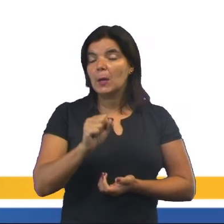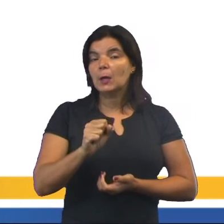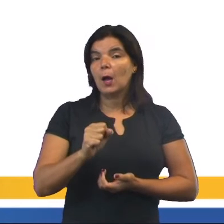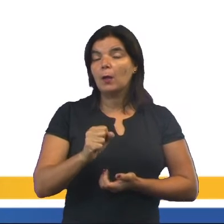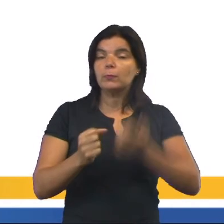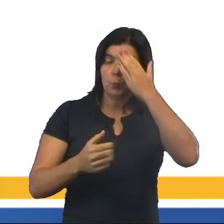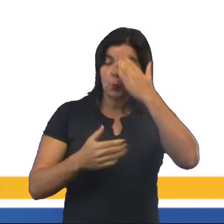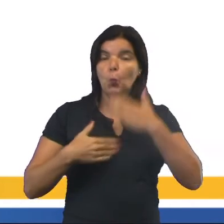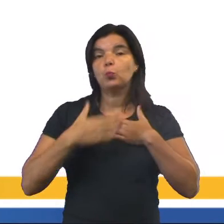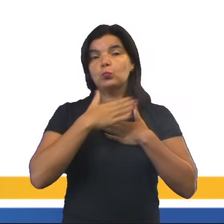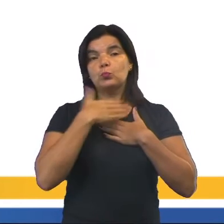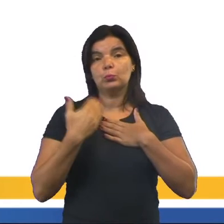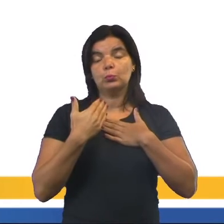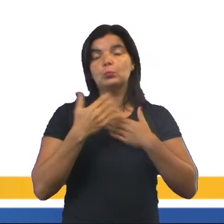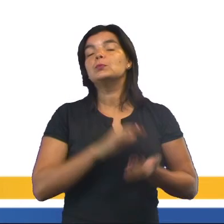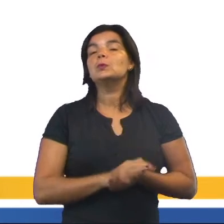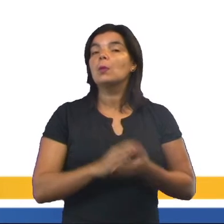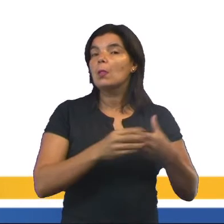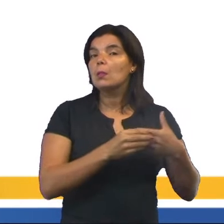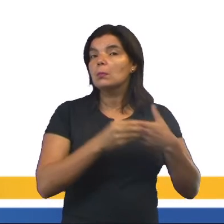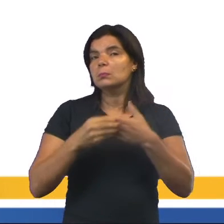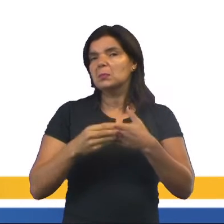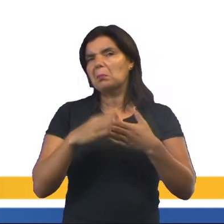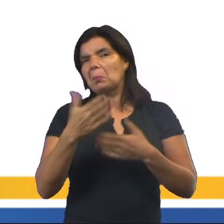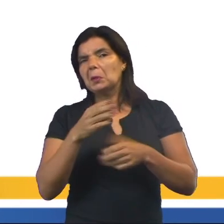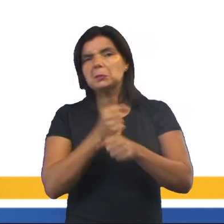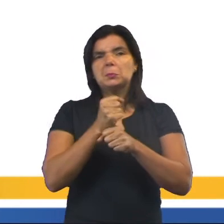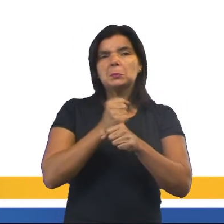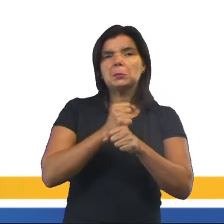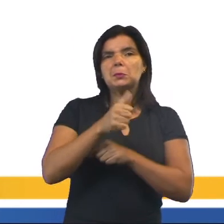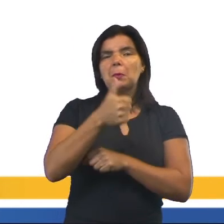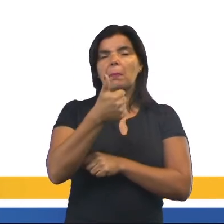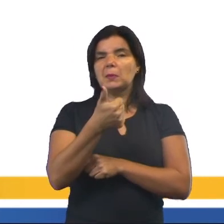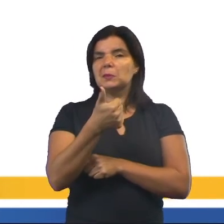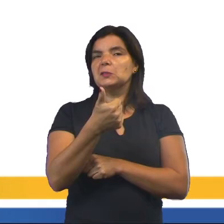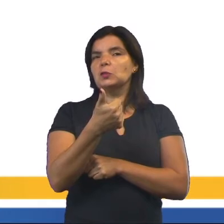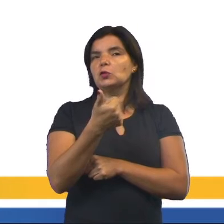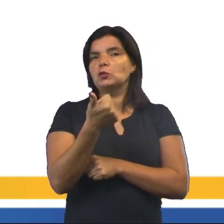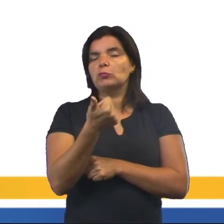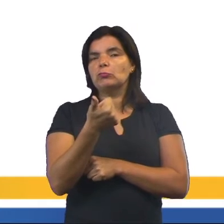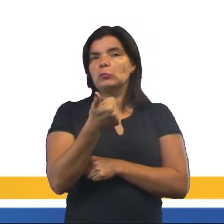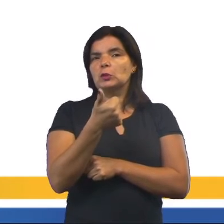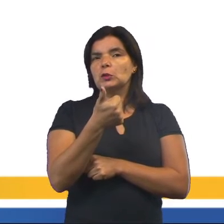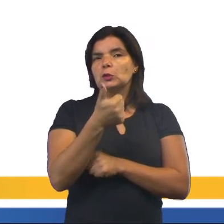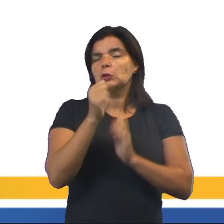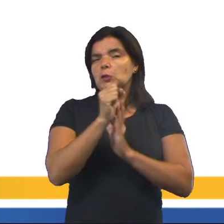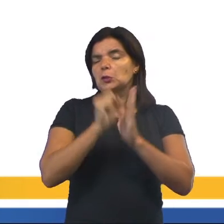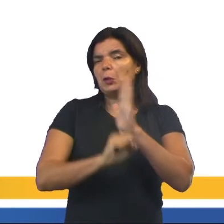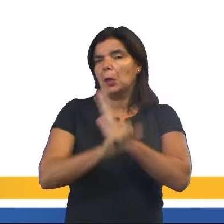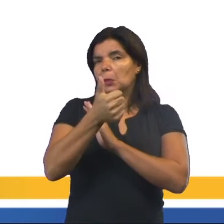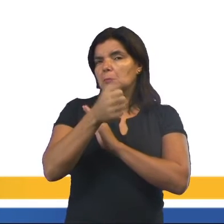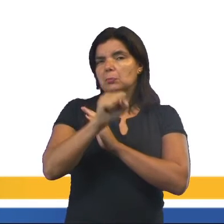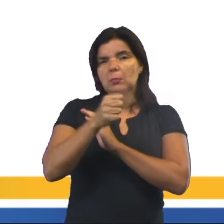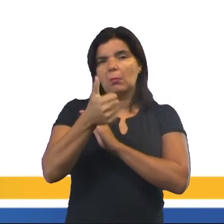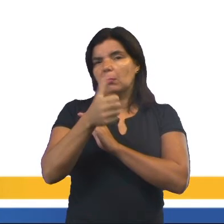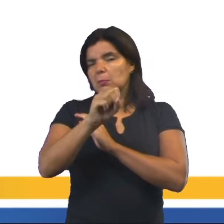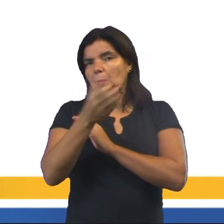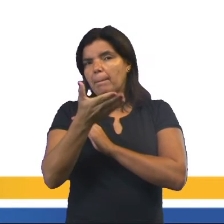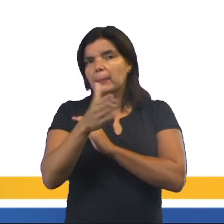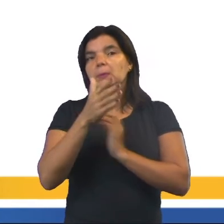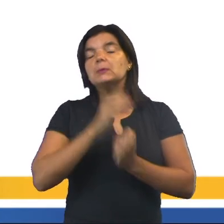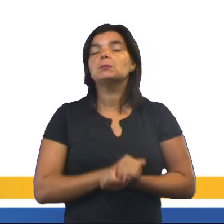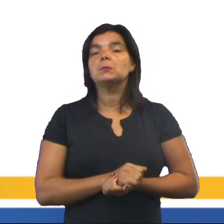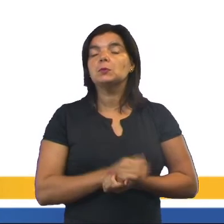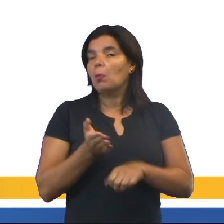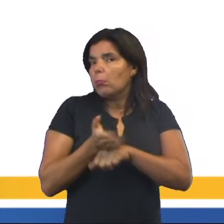estes corpos, isso nos anos nas décadas aí, nos séculos de 18 e 19, mais ou menos, né?